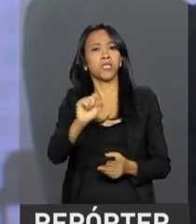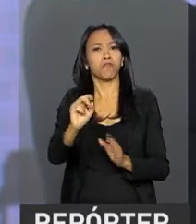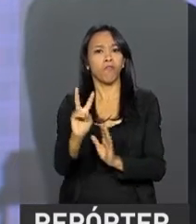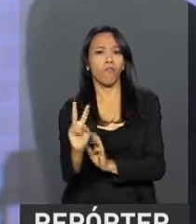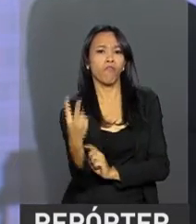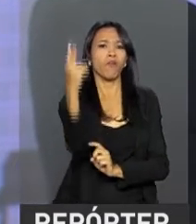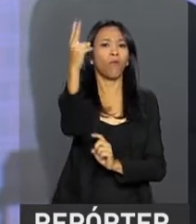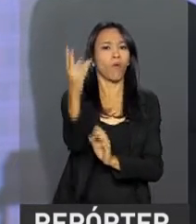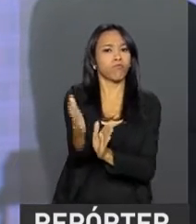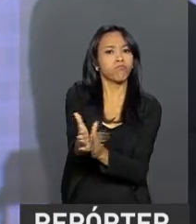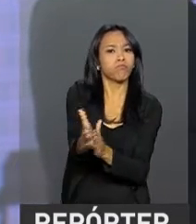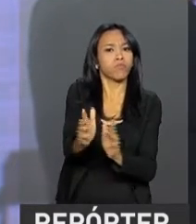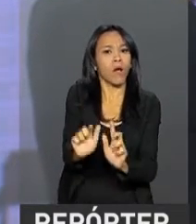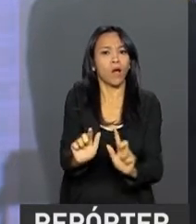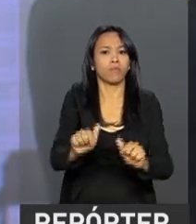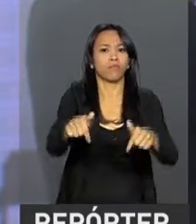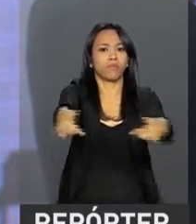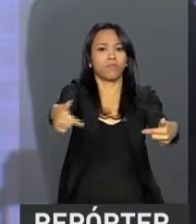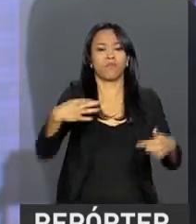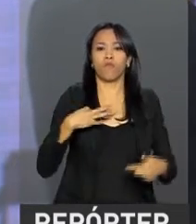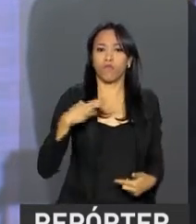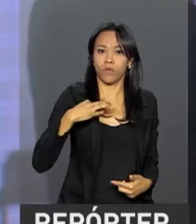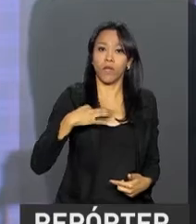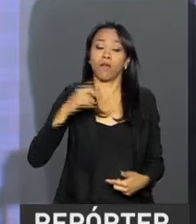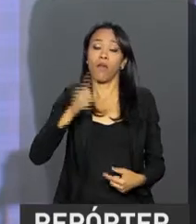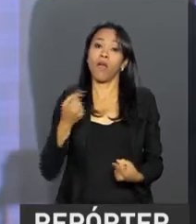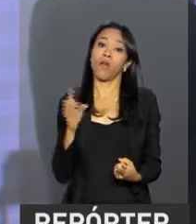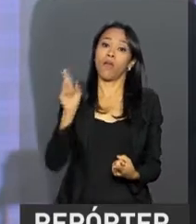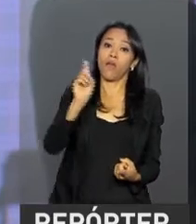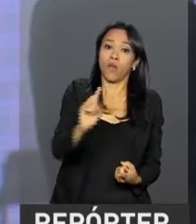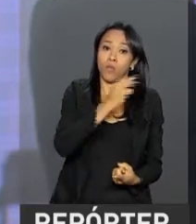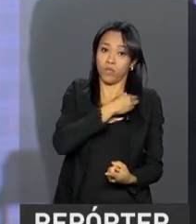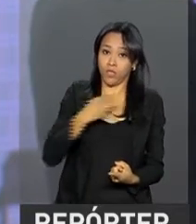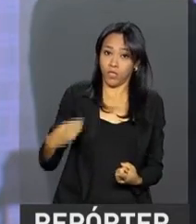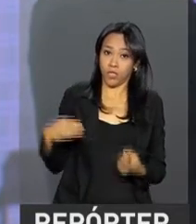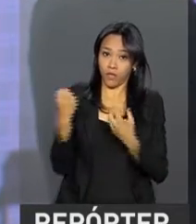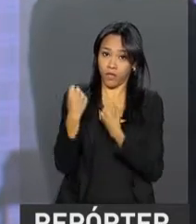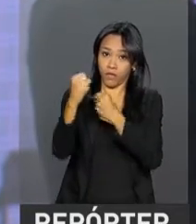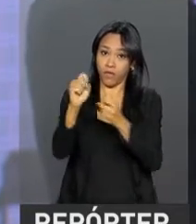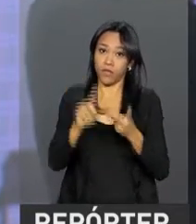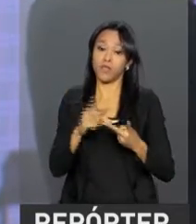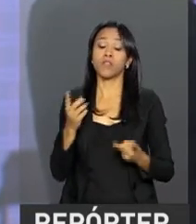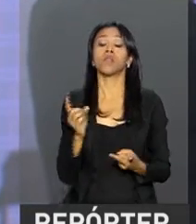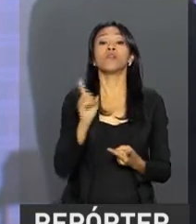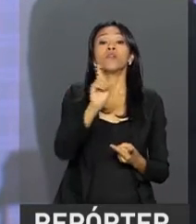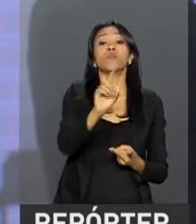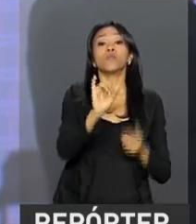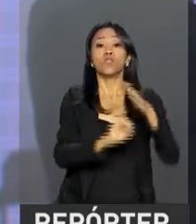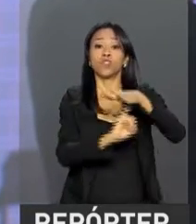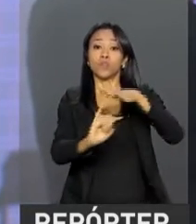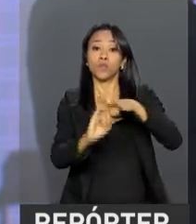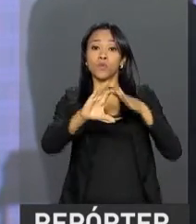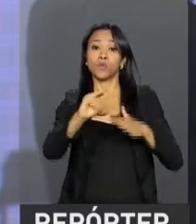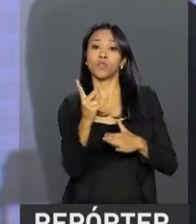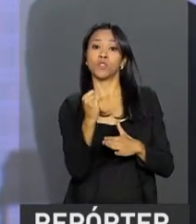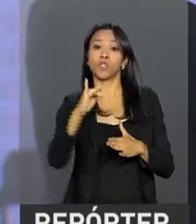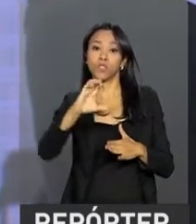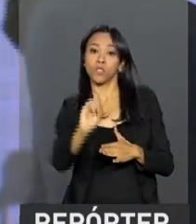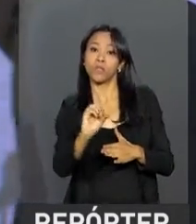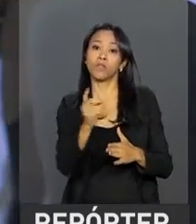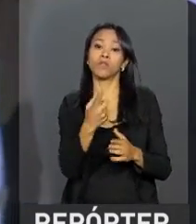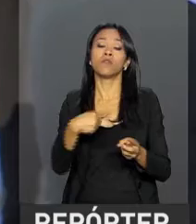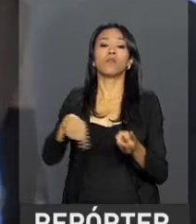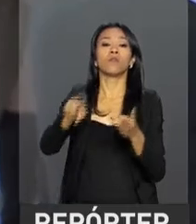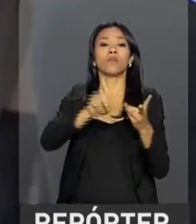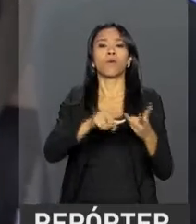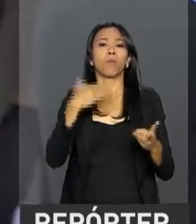ser homenageados o Ministério da Defesa, o Instituto Chico Mendes, ICMBio, Eletrobras, Furnas, o Banco